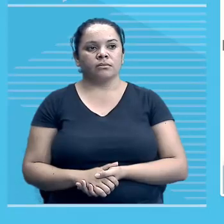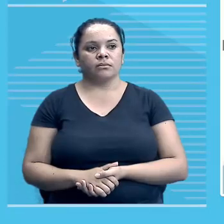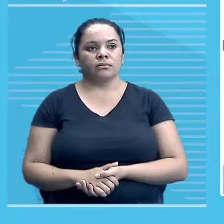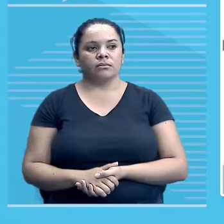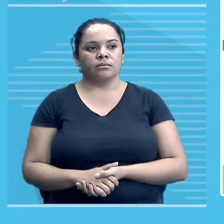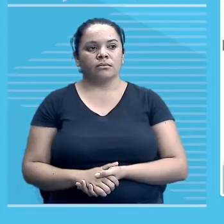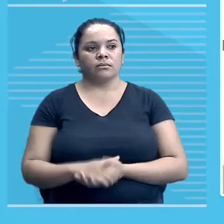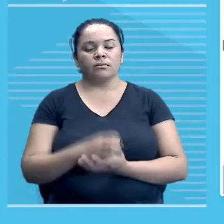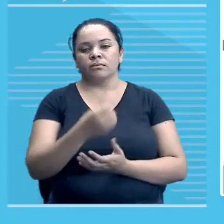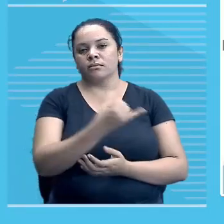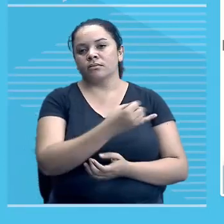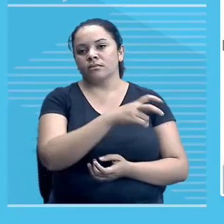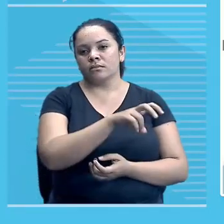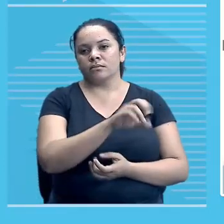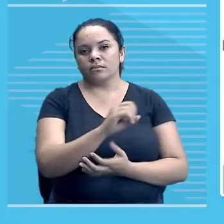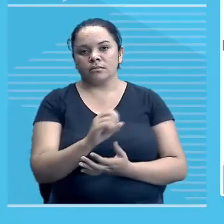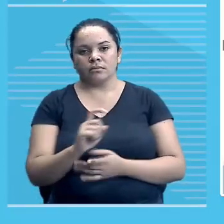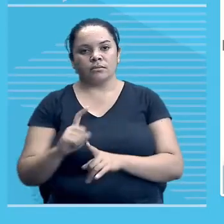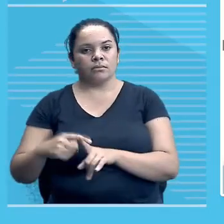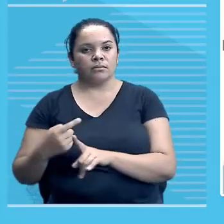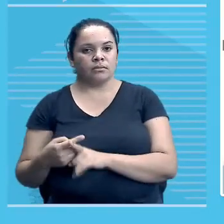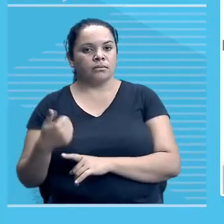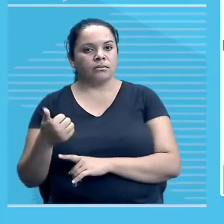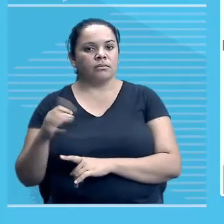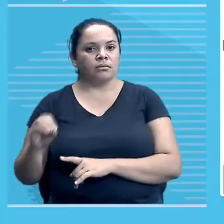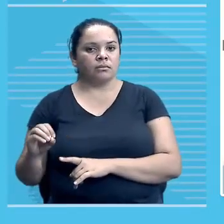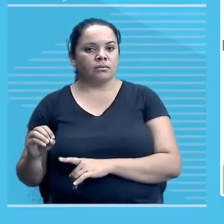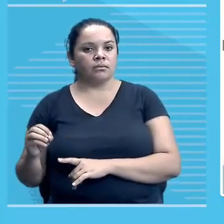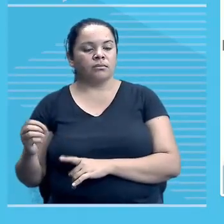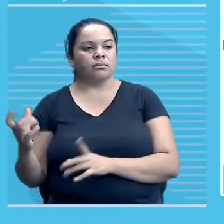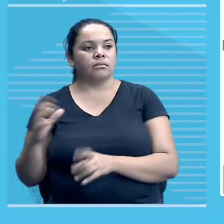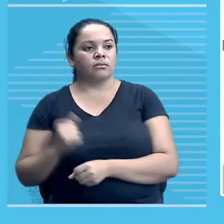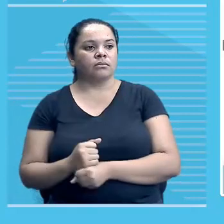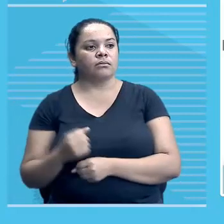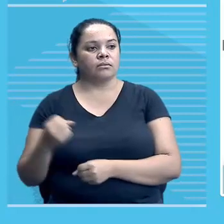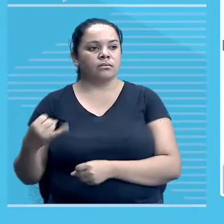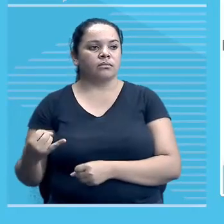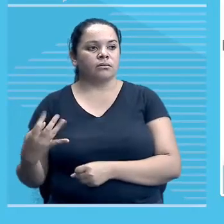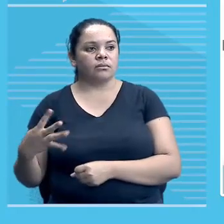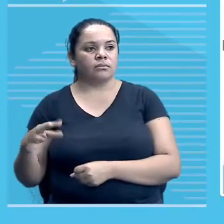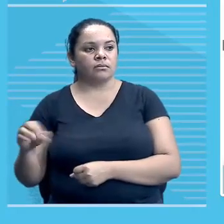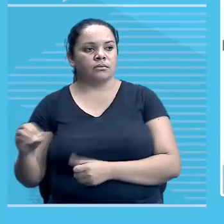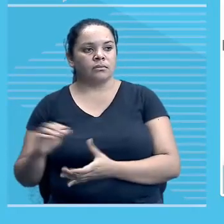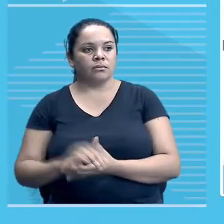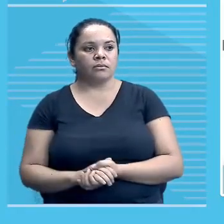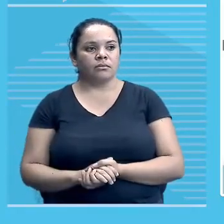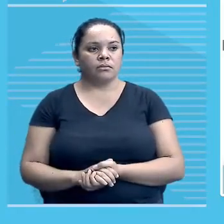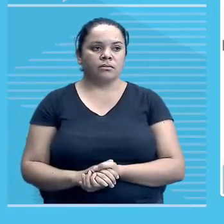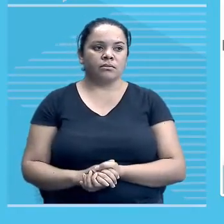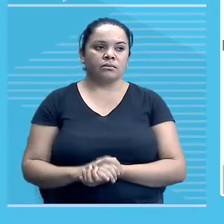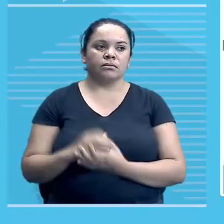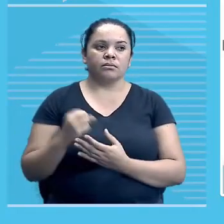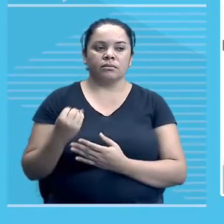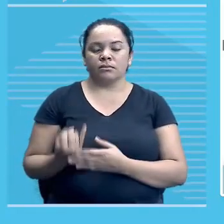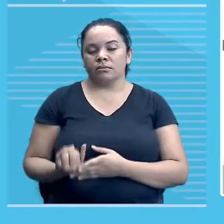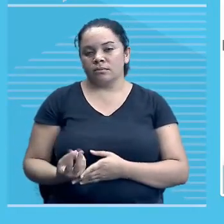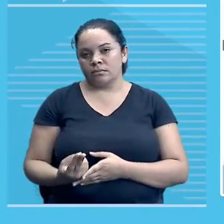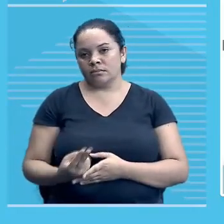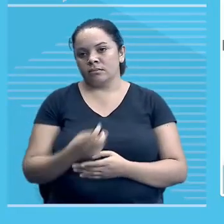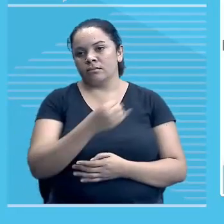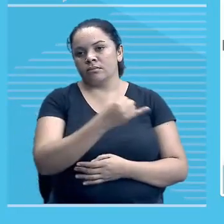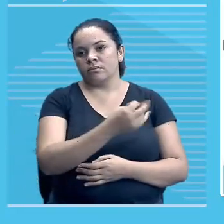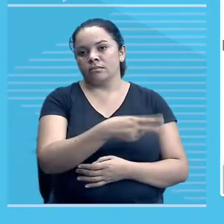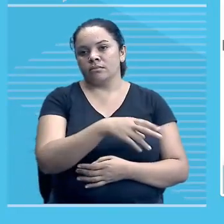Porque, ó, menos 50 mais 10 dá menos 40. E menos 50 vezes 10